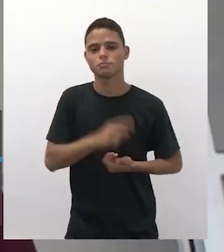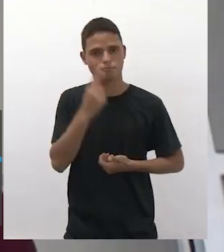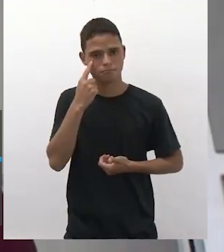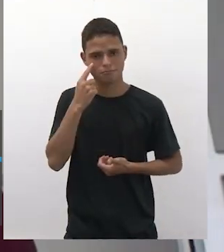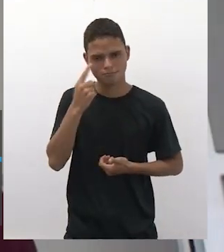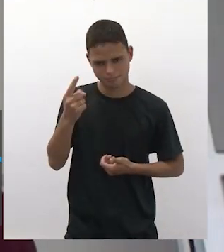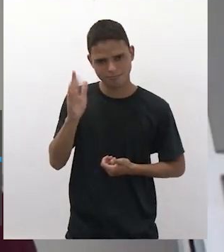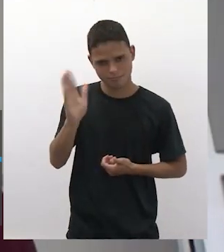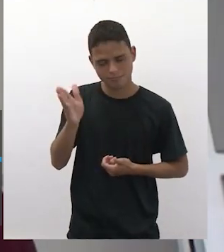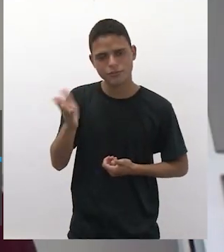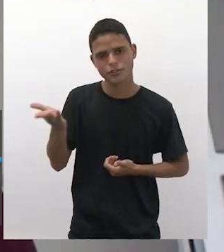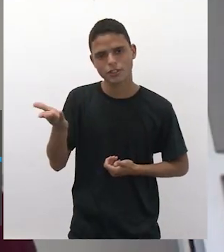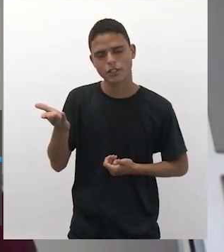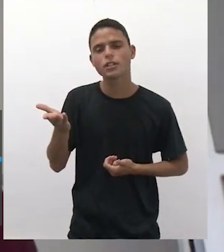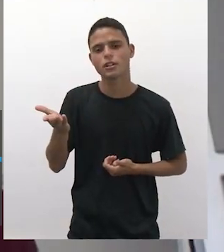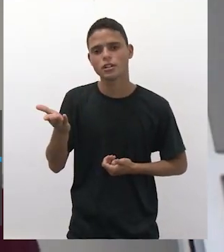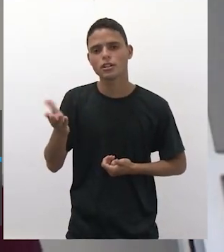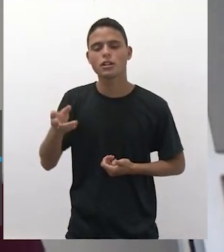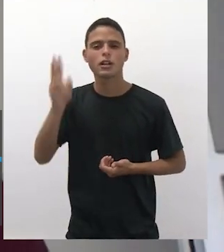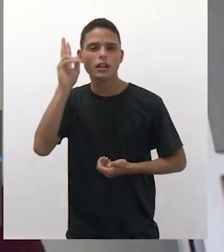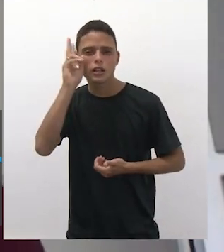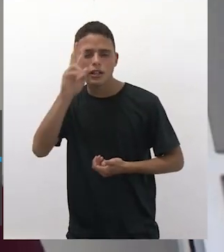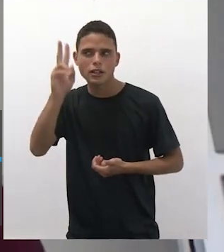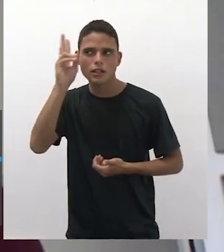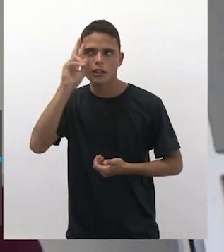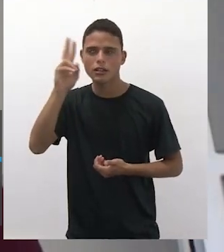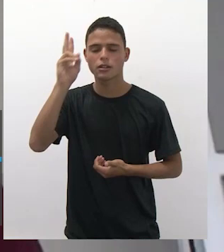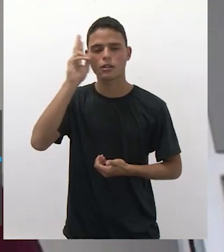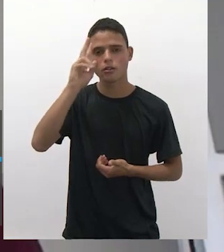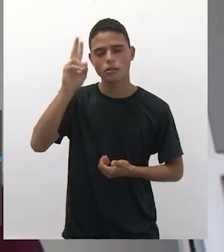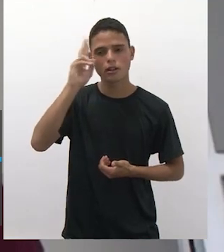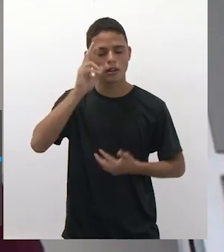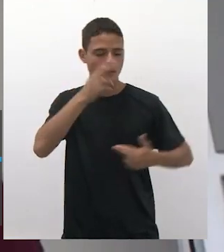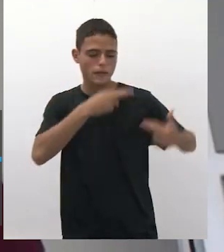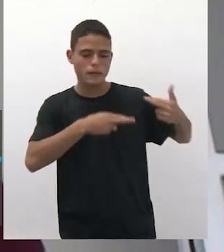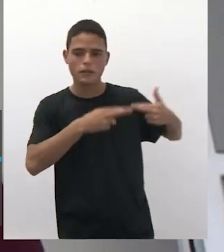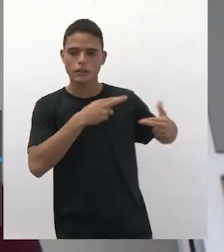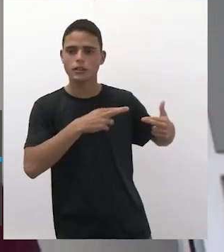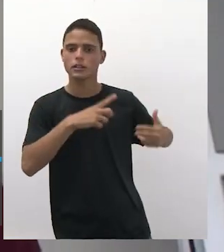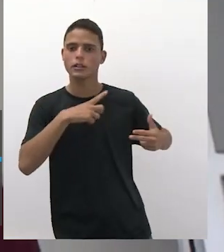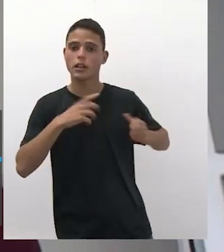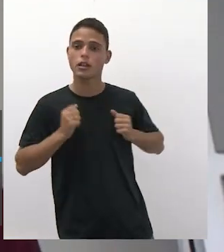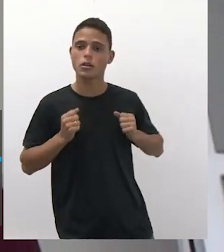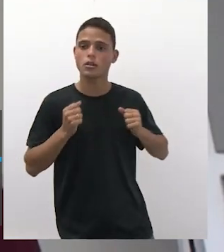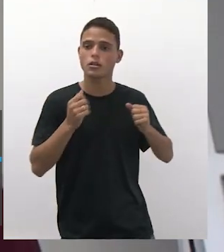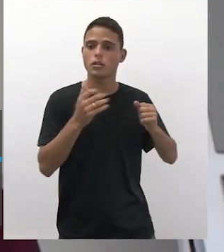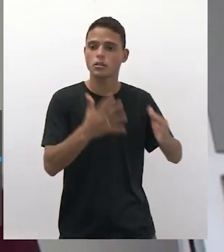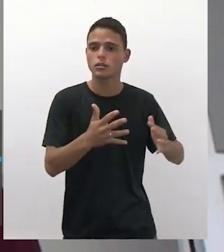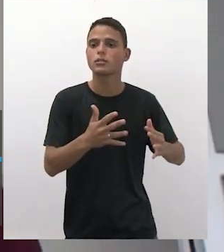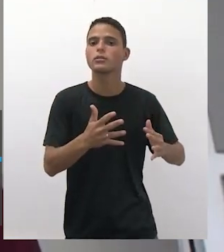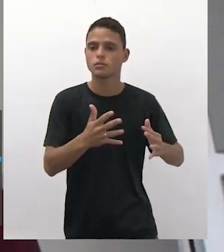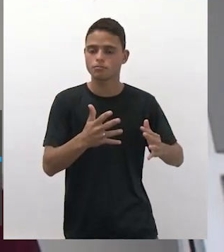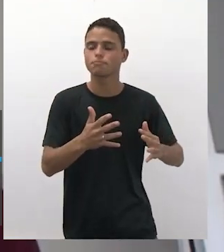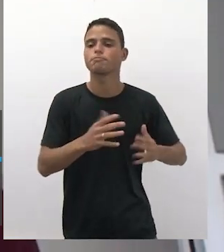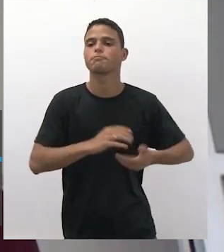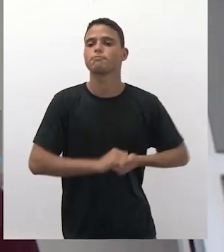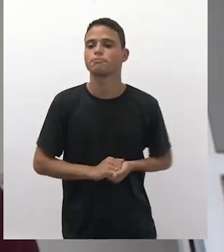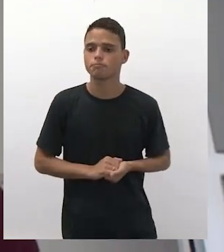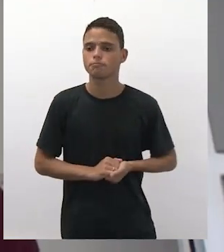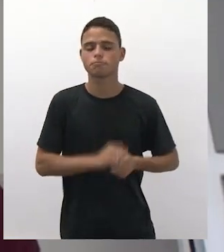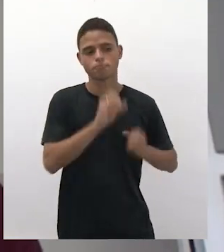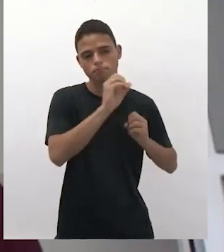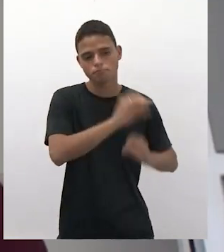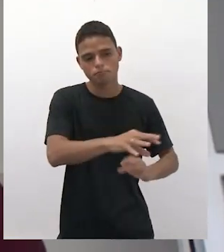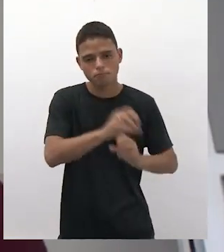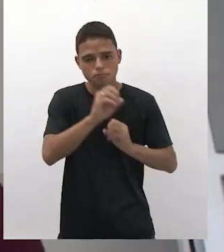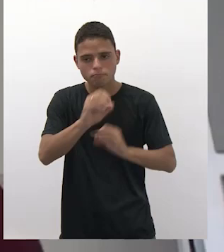a relação da memória é uma relação que traz até para uma ação prática, pedagógica,